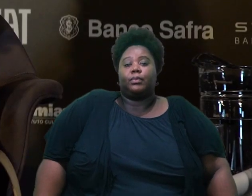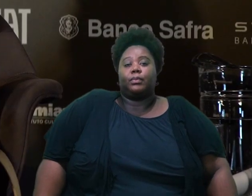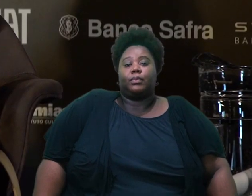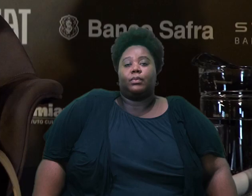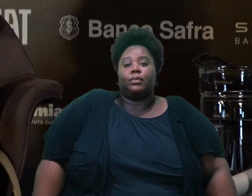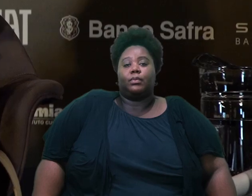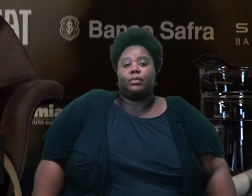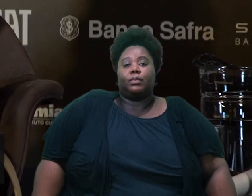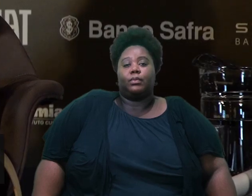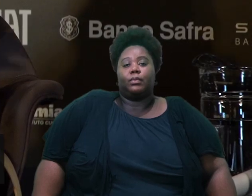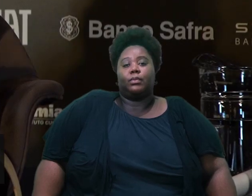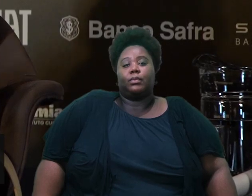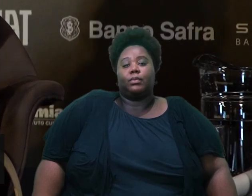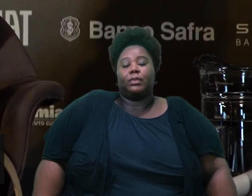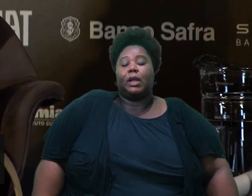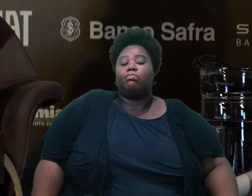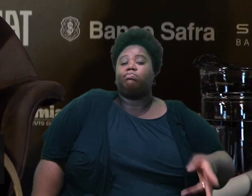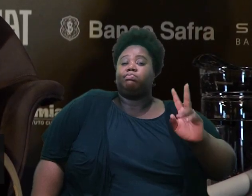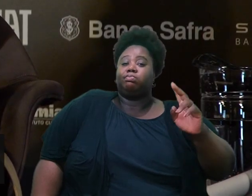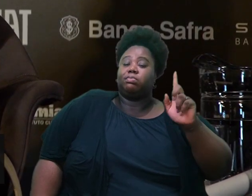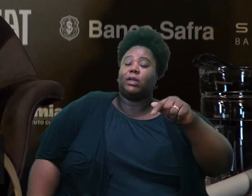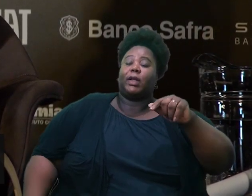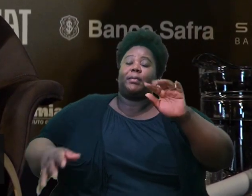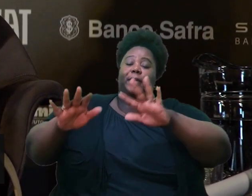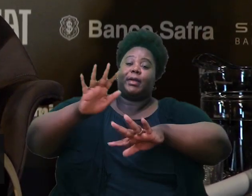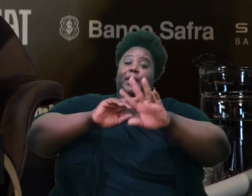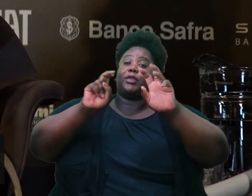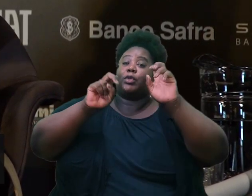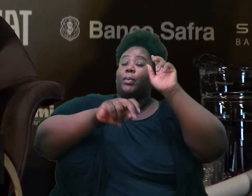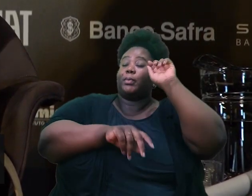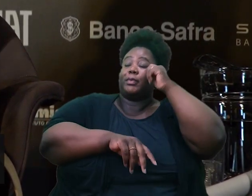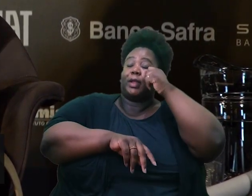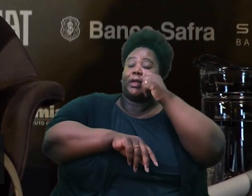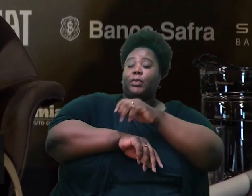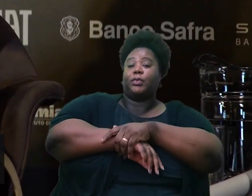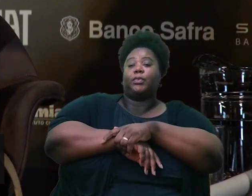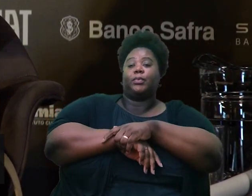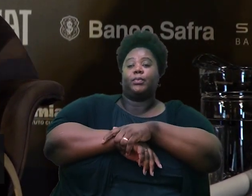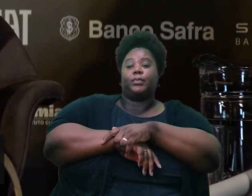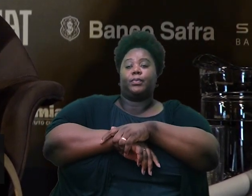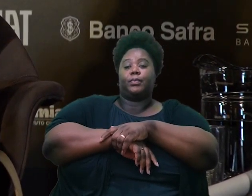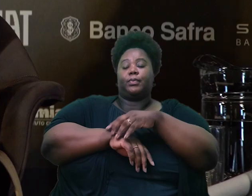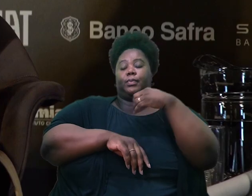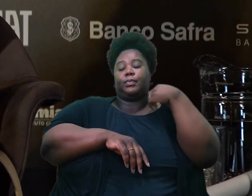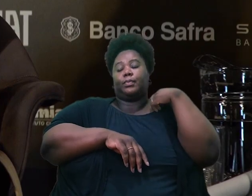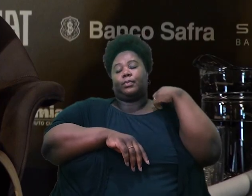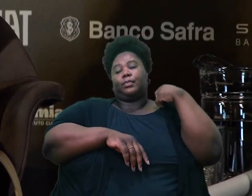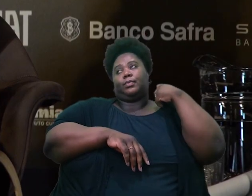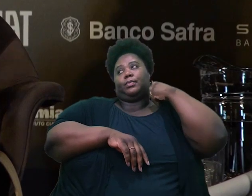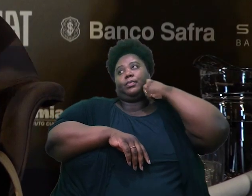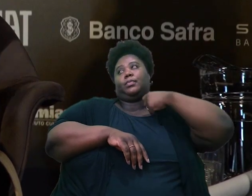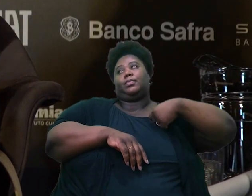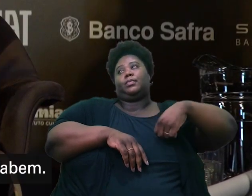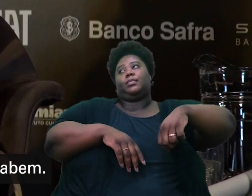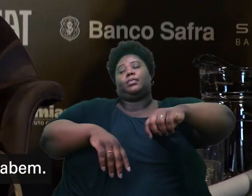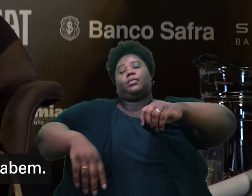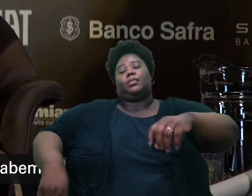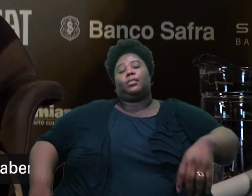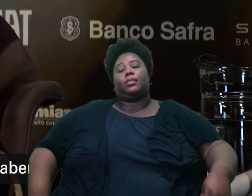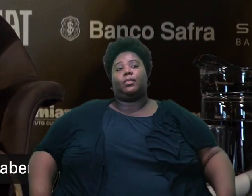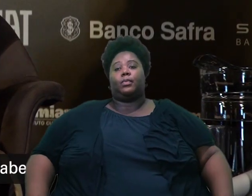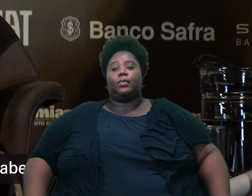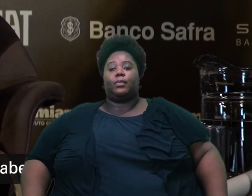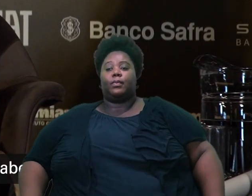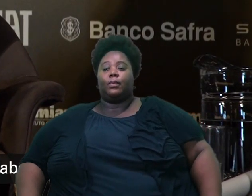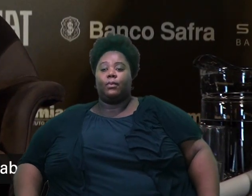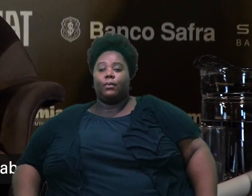Essas eram as imagens, quando havia sobre os negros. Os negros eram, né, considerados, isso não preciso